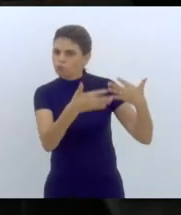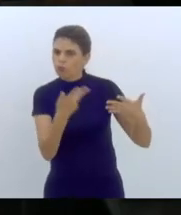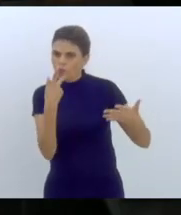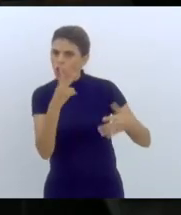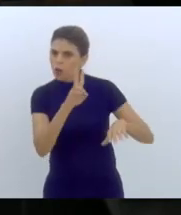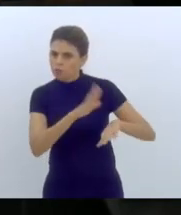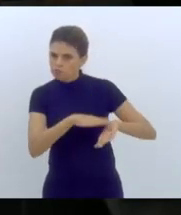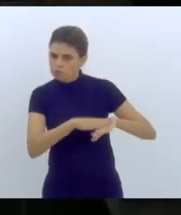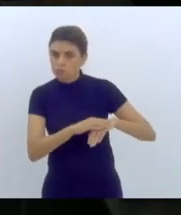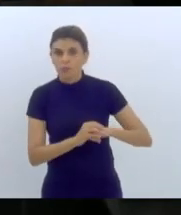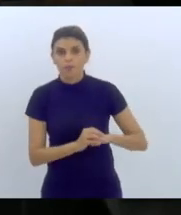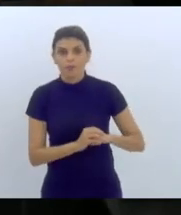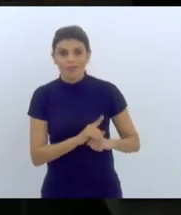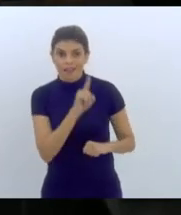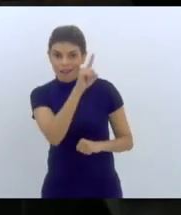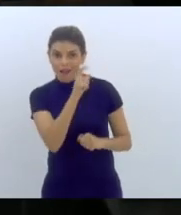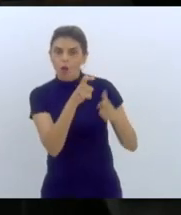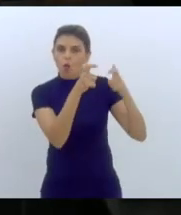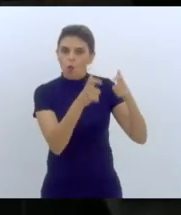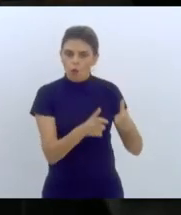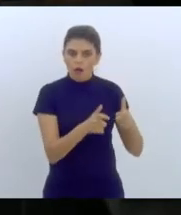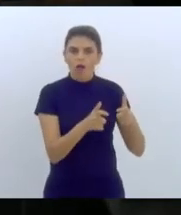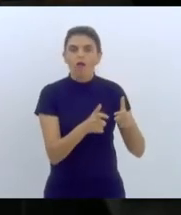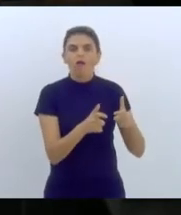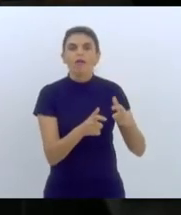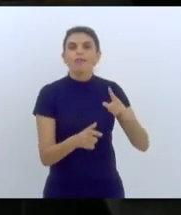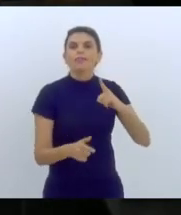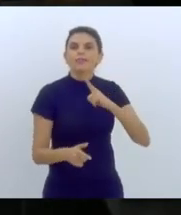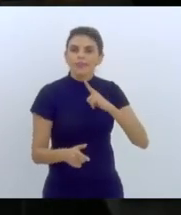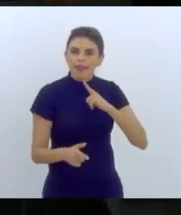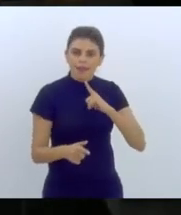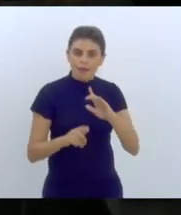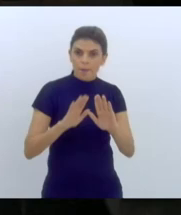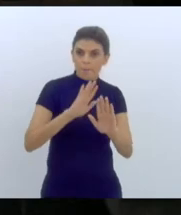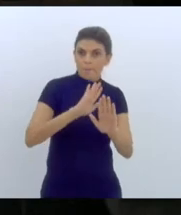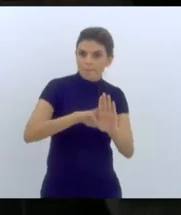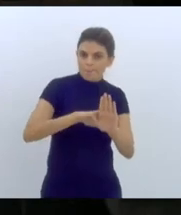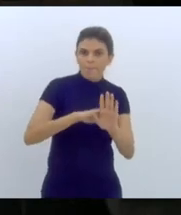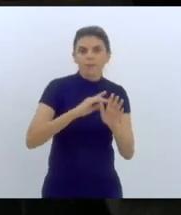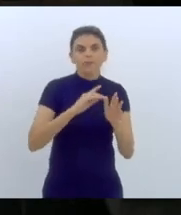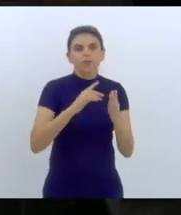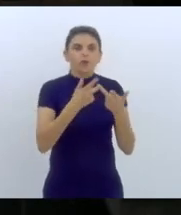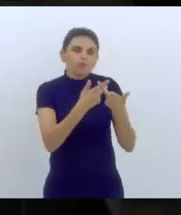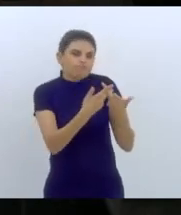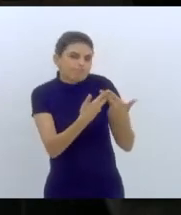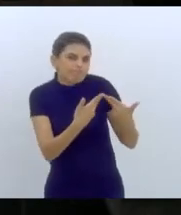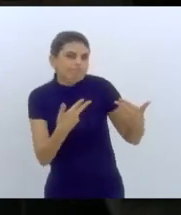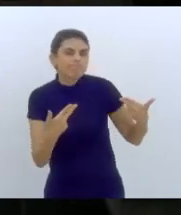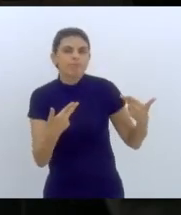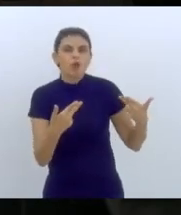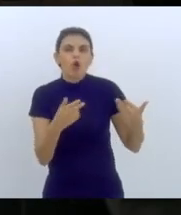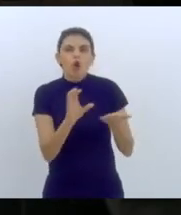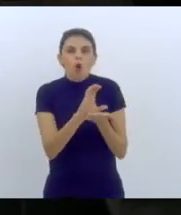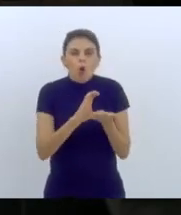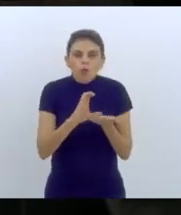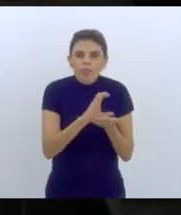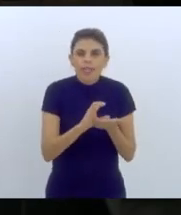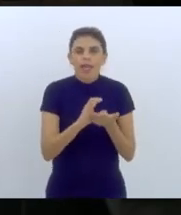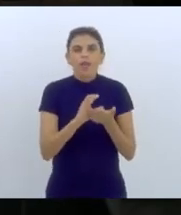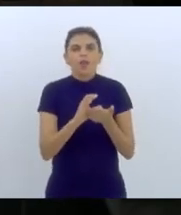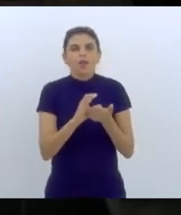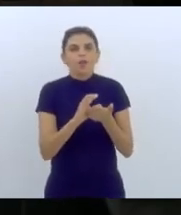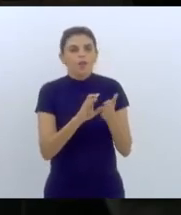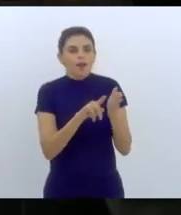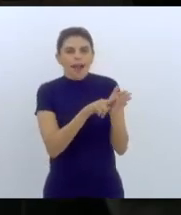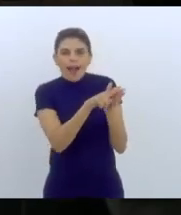a estatal tem causas no CARF, que é o Conselho de Revisão Fiscal